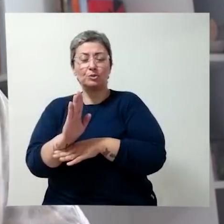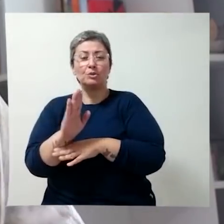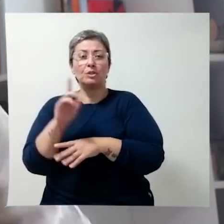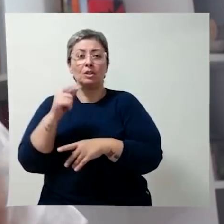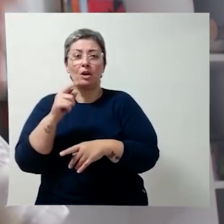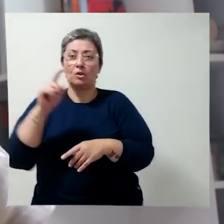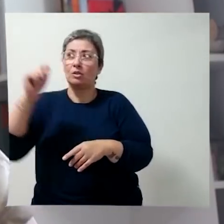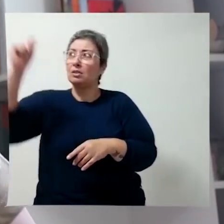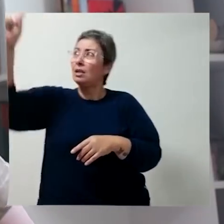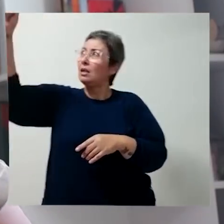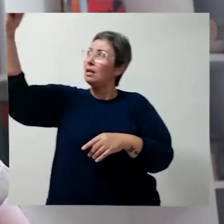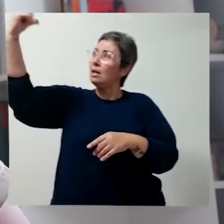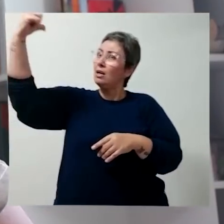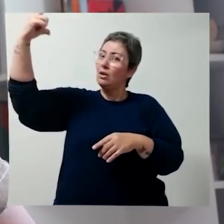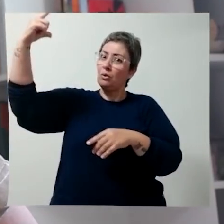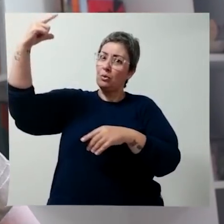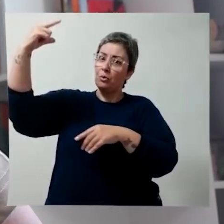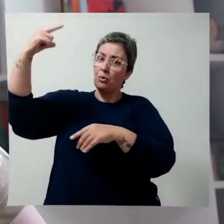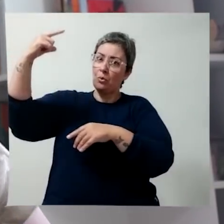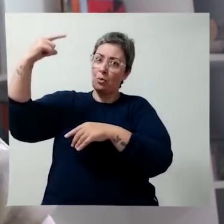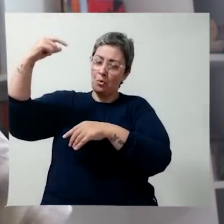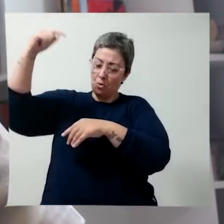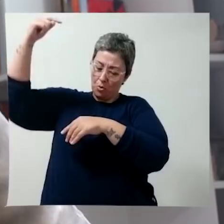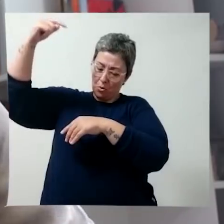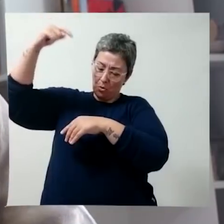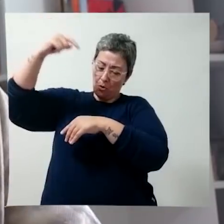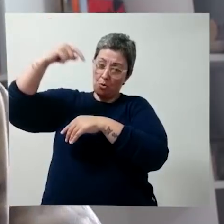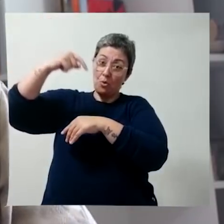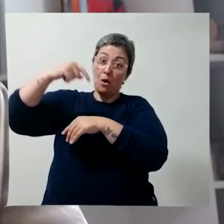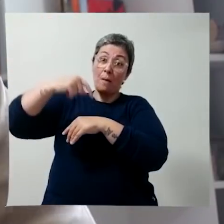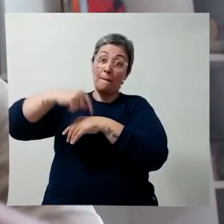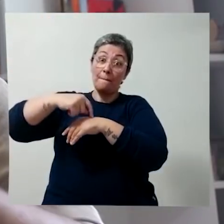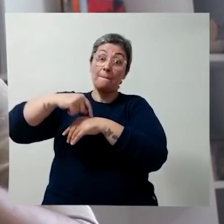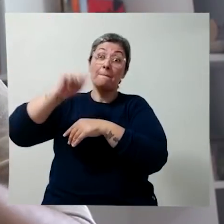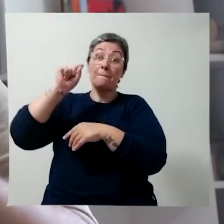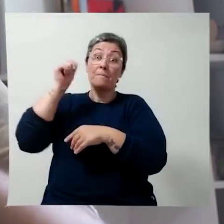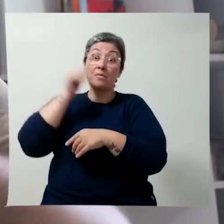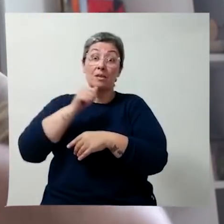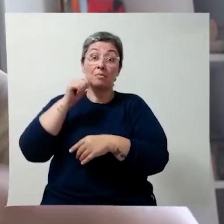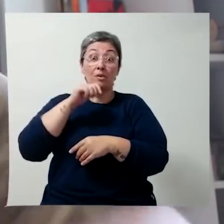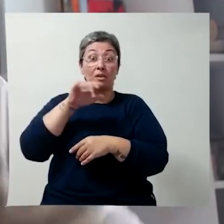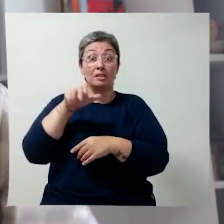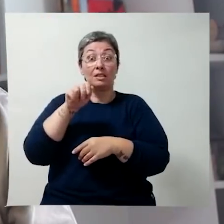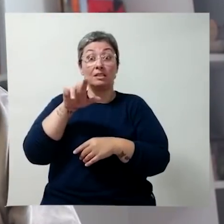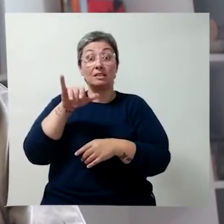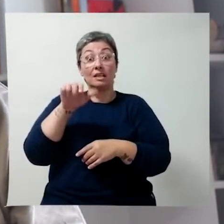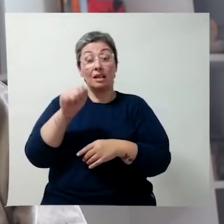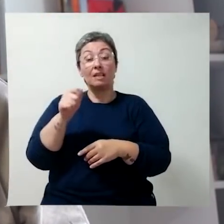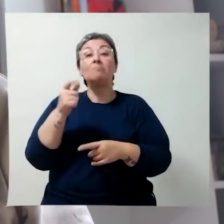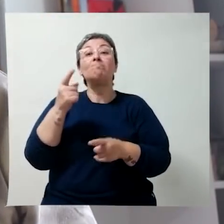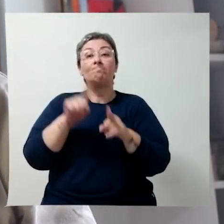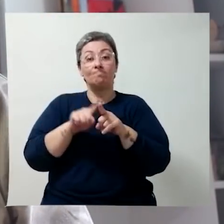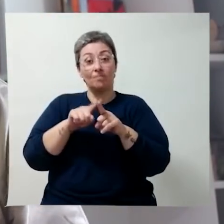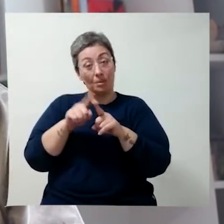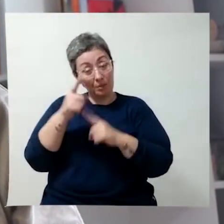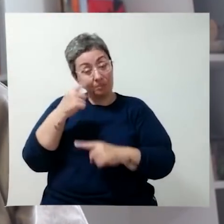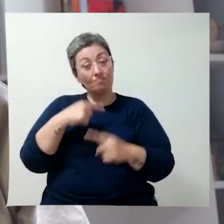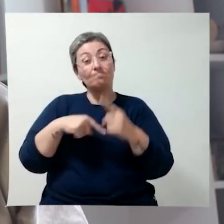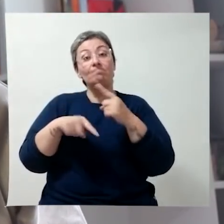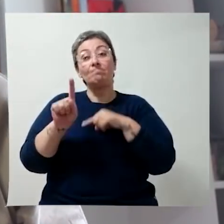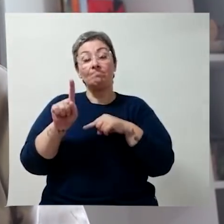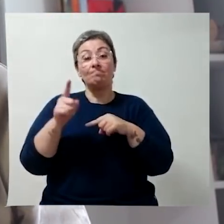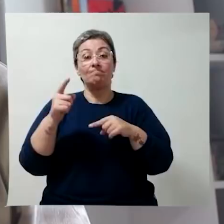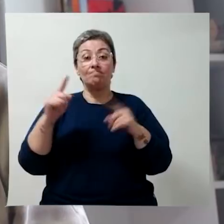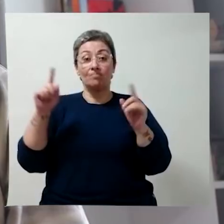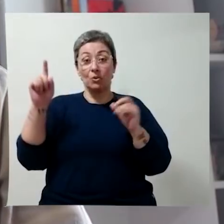hora que outro pequeno facho de luz da lua entrou por uma outra fresta e dessa vez encostou em Jaciara. E Jaciara, assim como